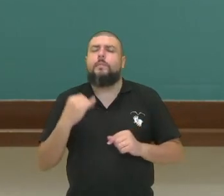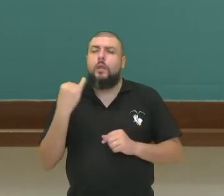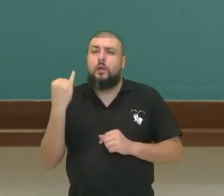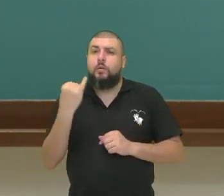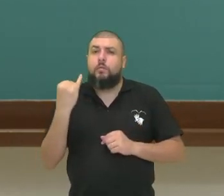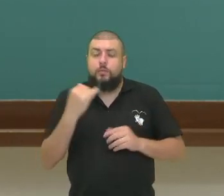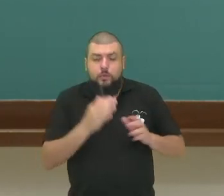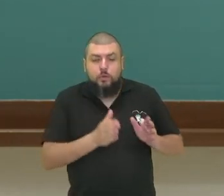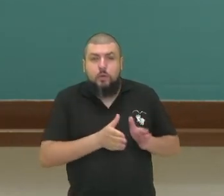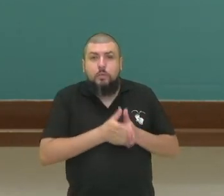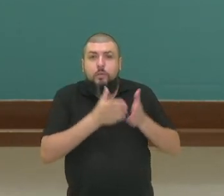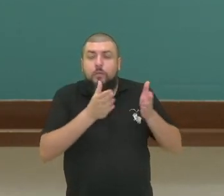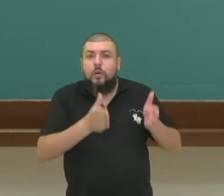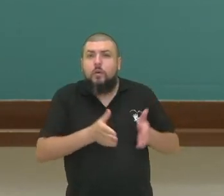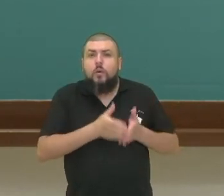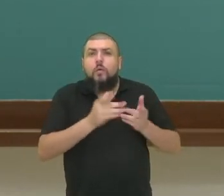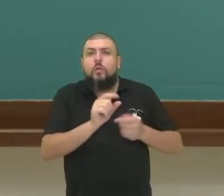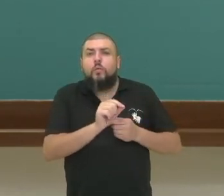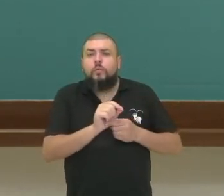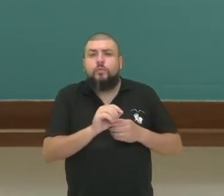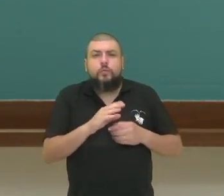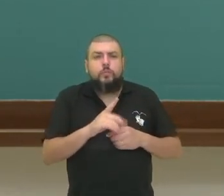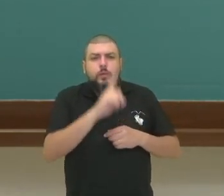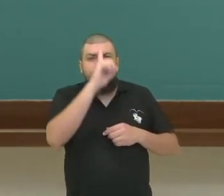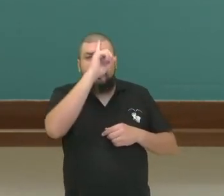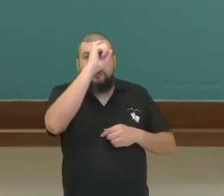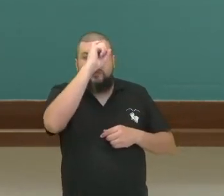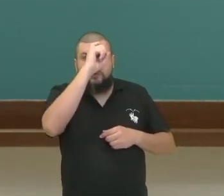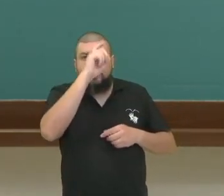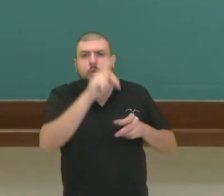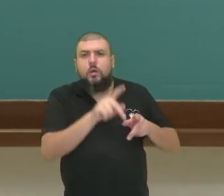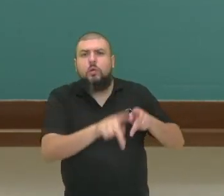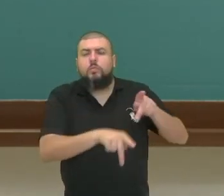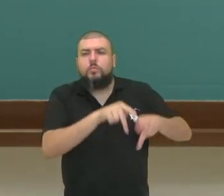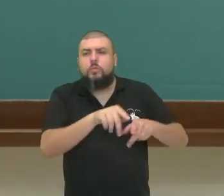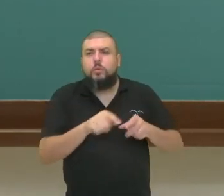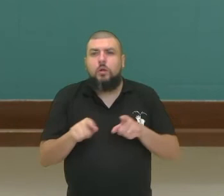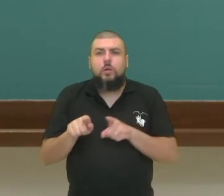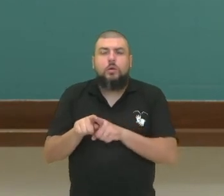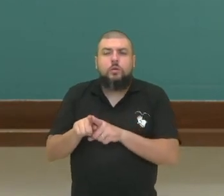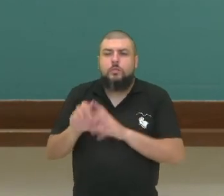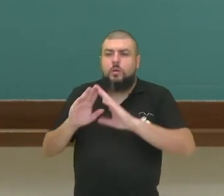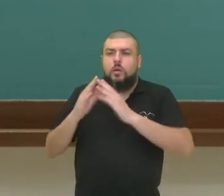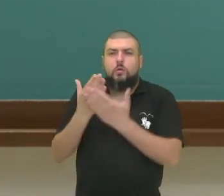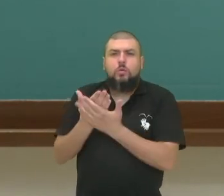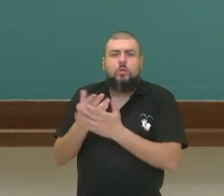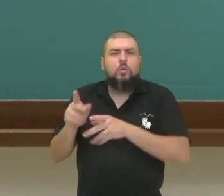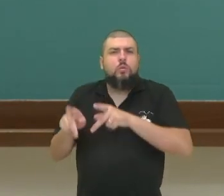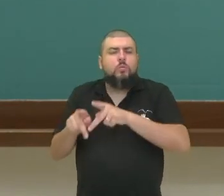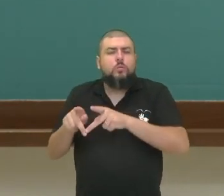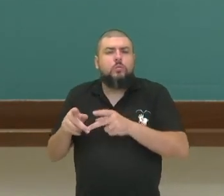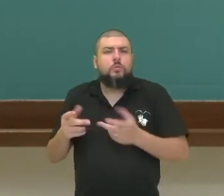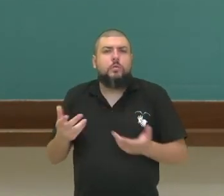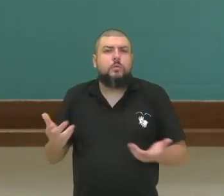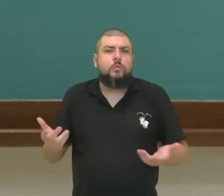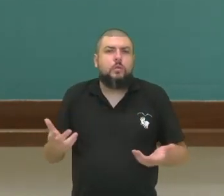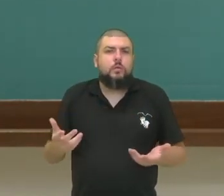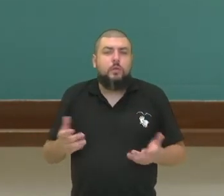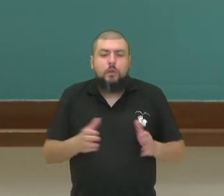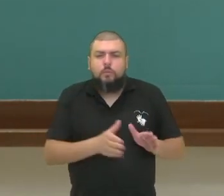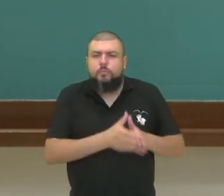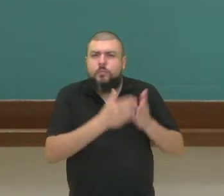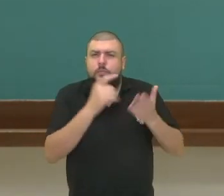da saúde pública e dependem do ensino público. Não tem como pagar particularmente por essas necessidades